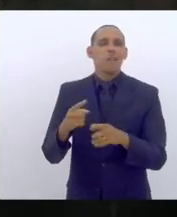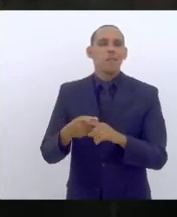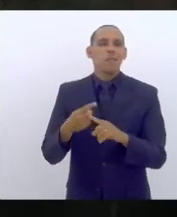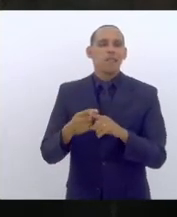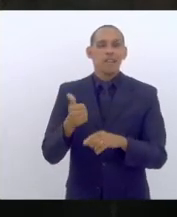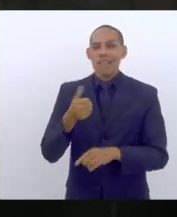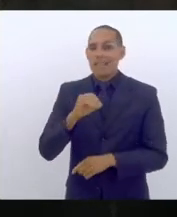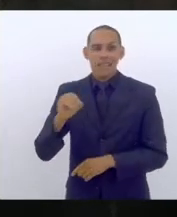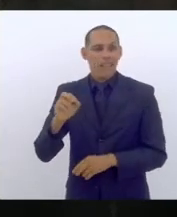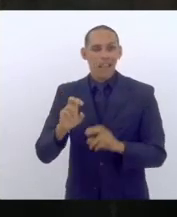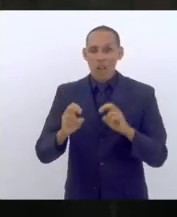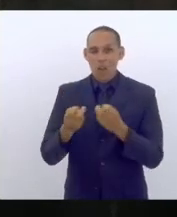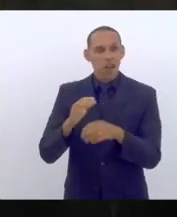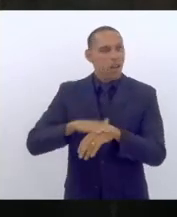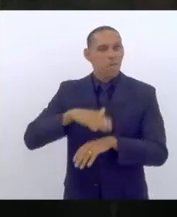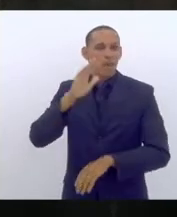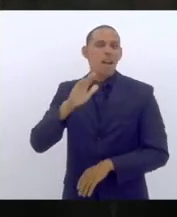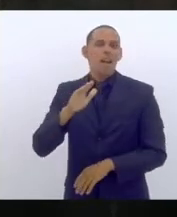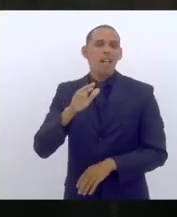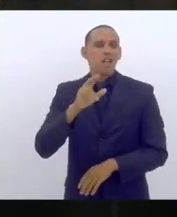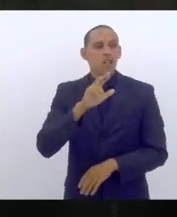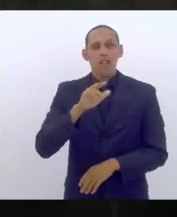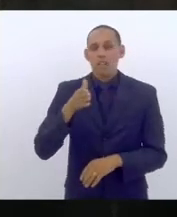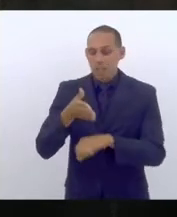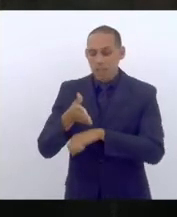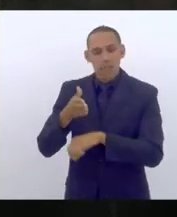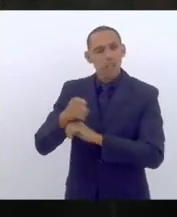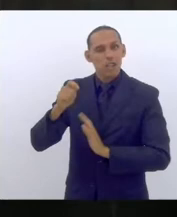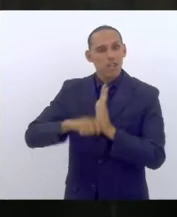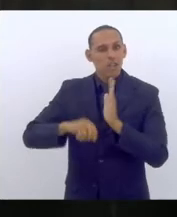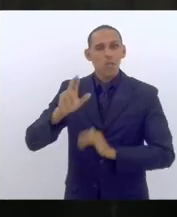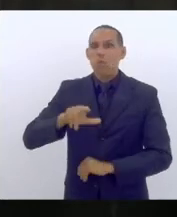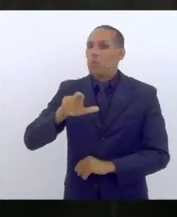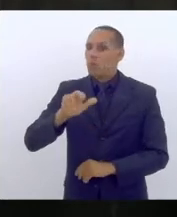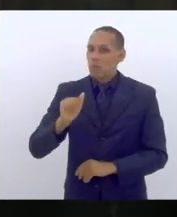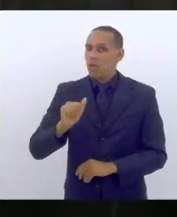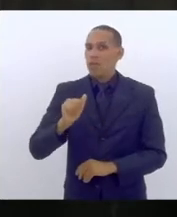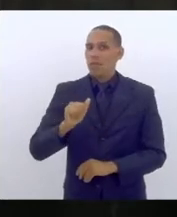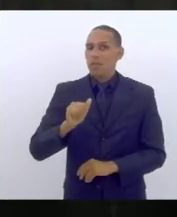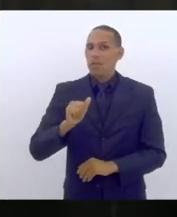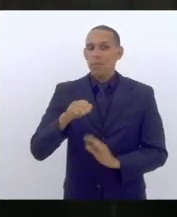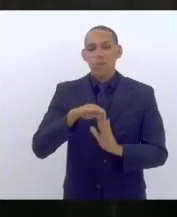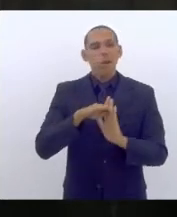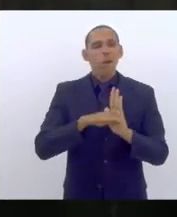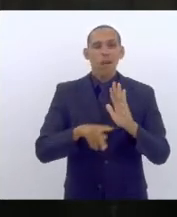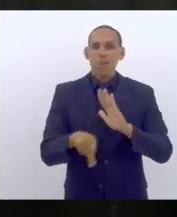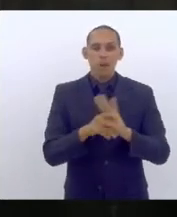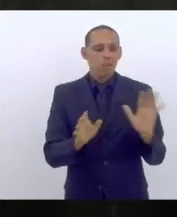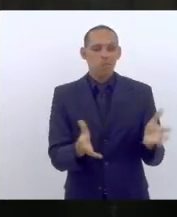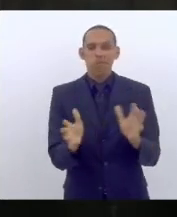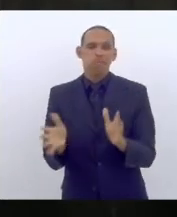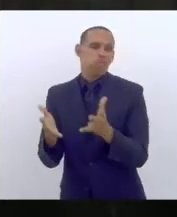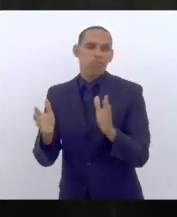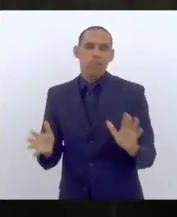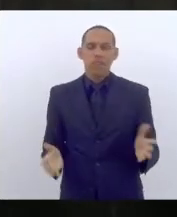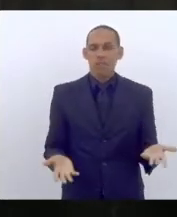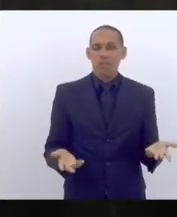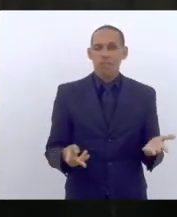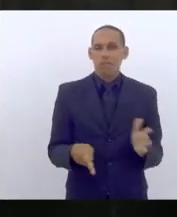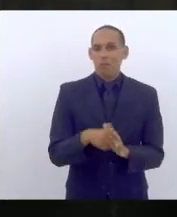de 100 rodas nunca haviam se inscrito em nenhum programa de fomento do Estado em nenhum programa de incentivo